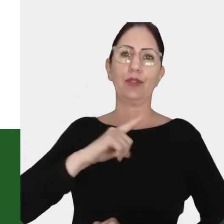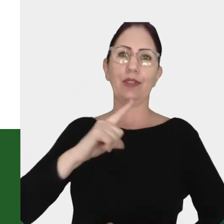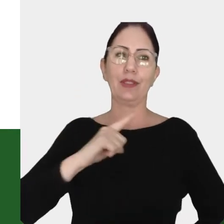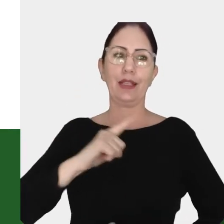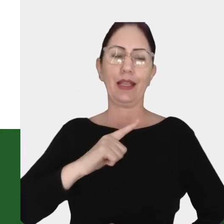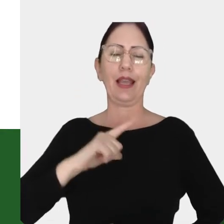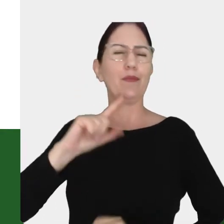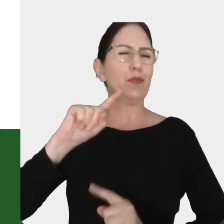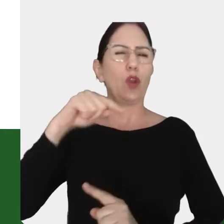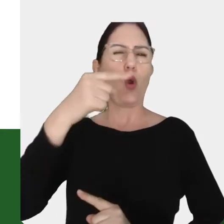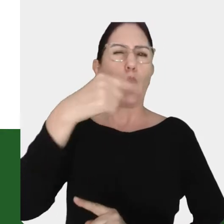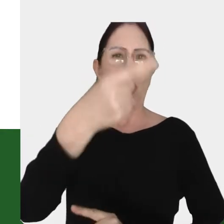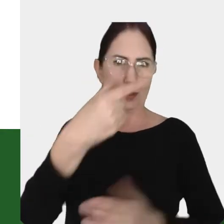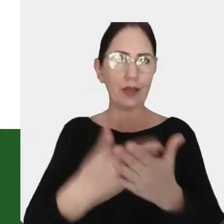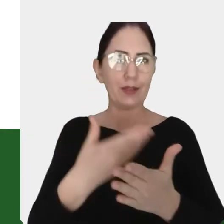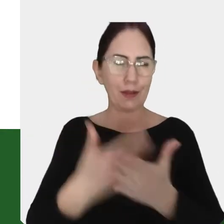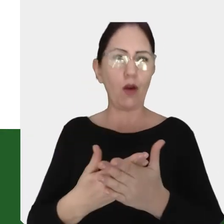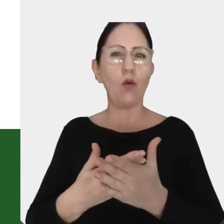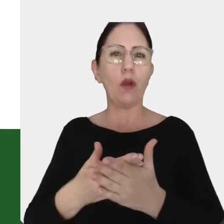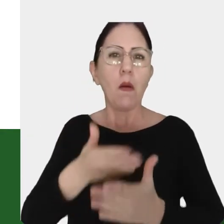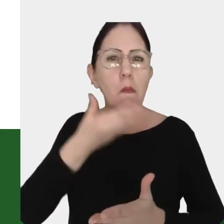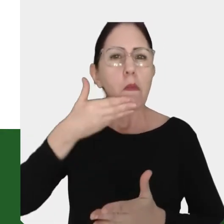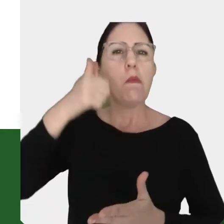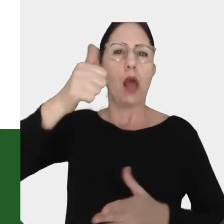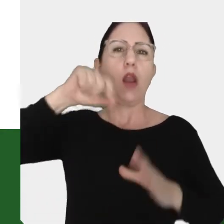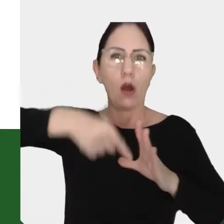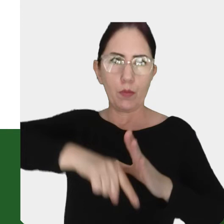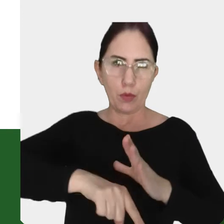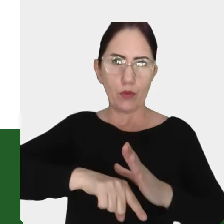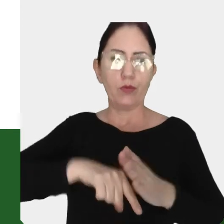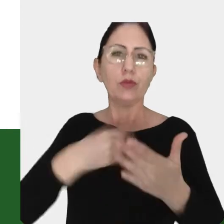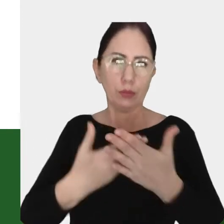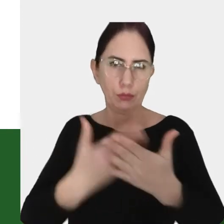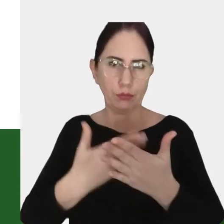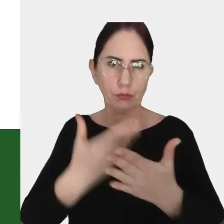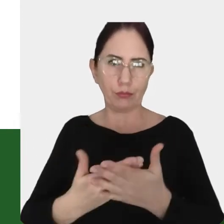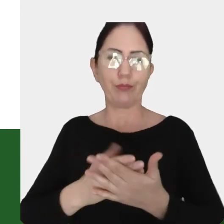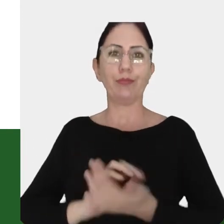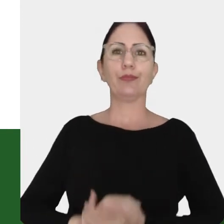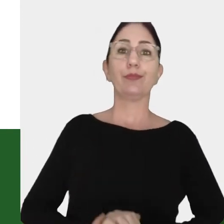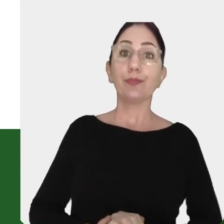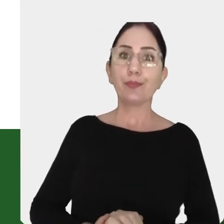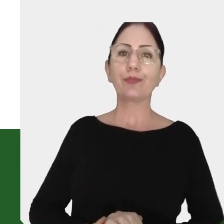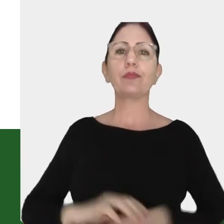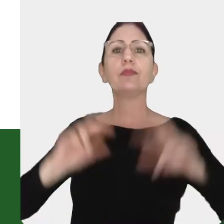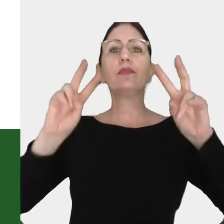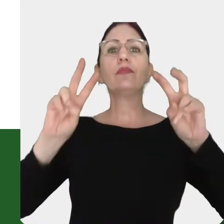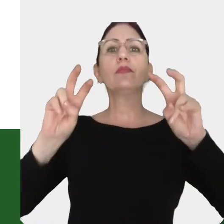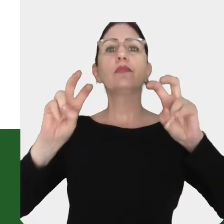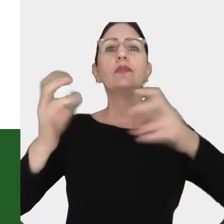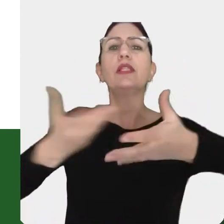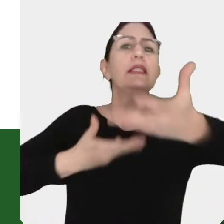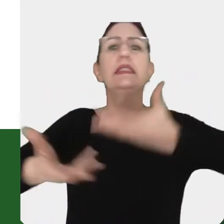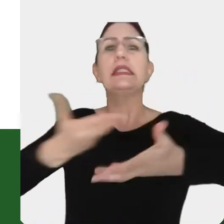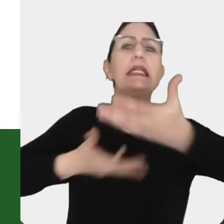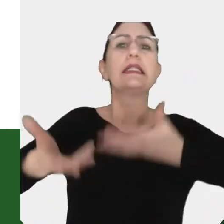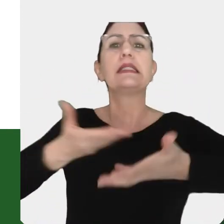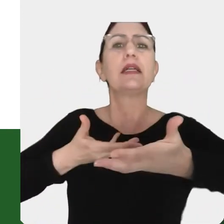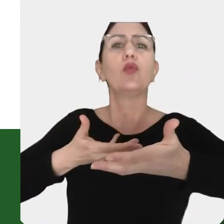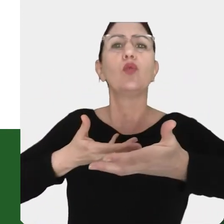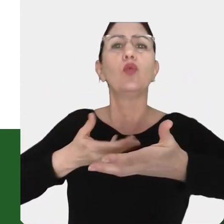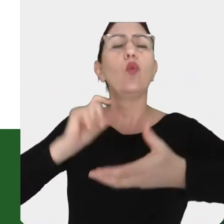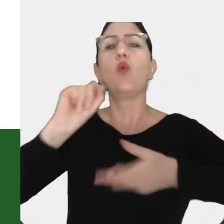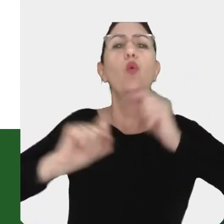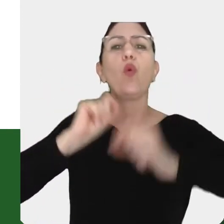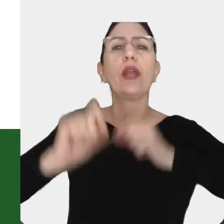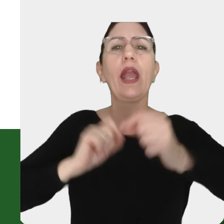que respostas que a gente quer encontrar. A gente vai ver isso numa próxima aula. Então, a interação, ela refere-se